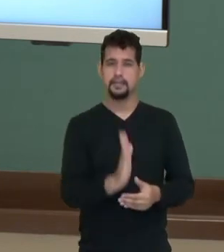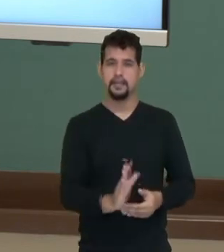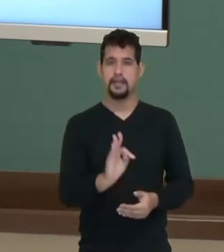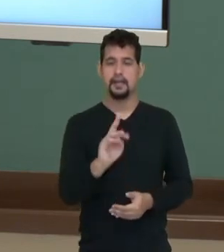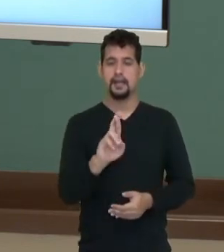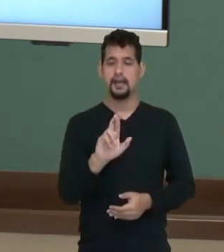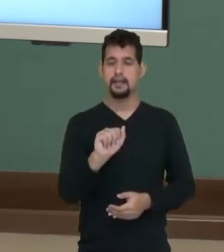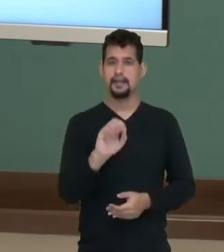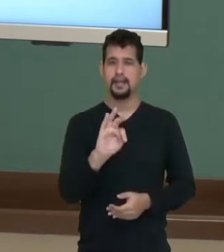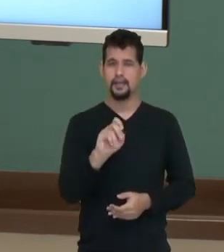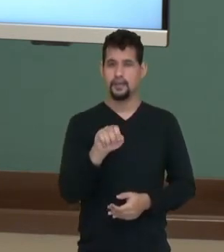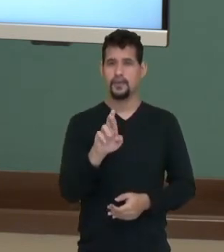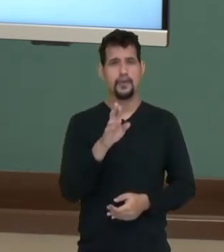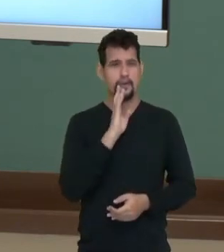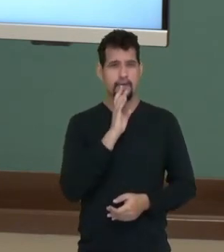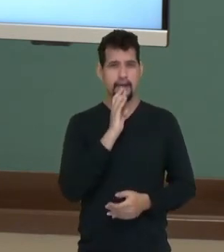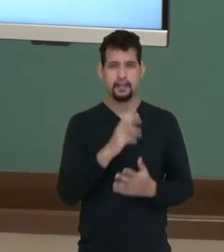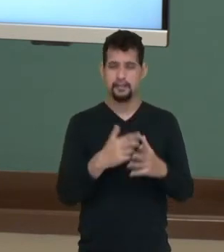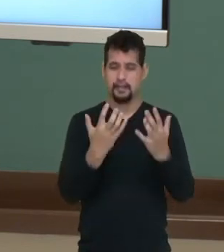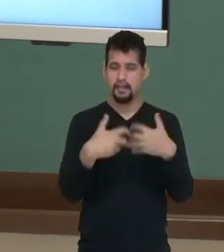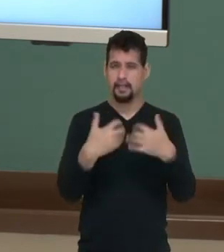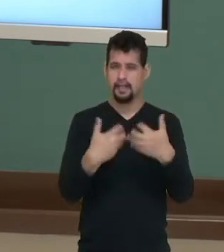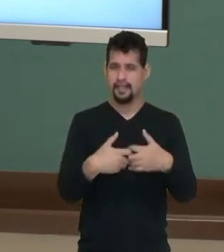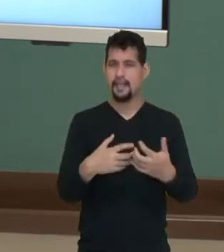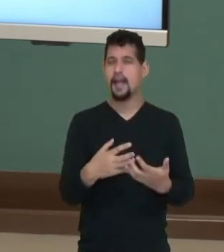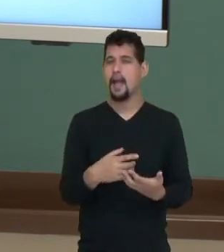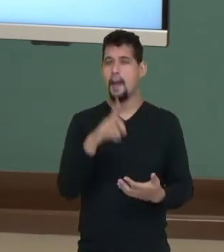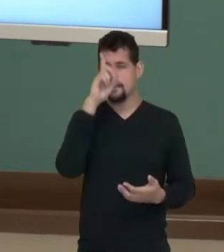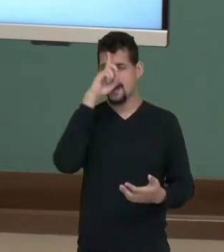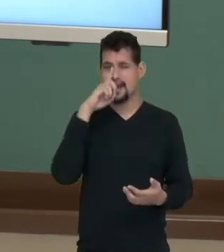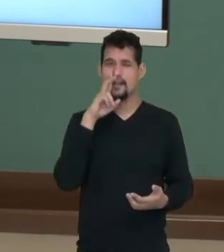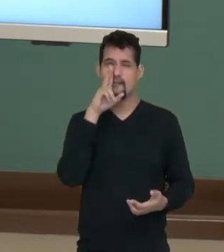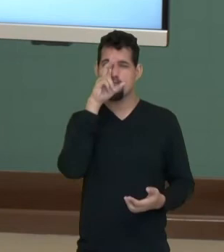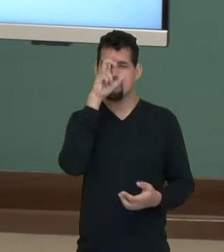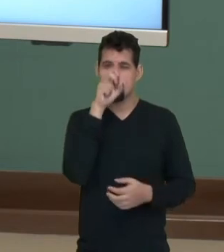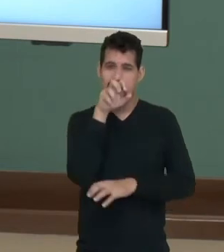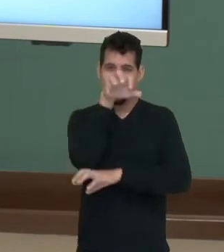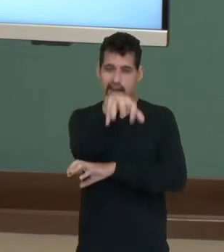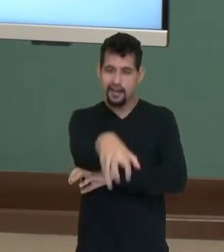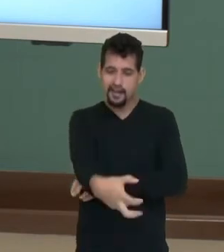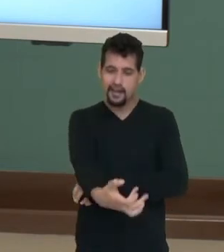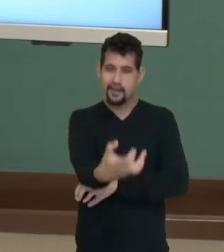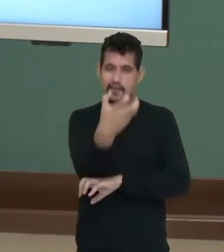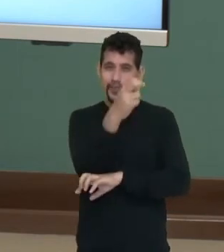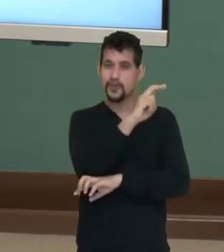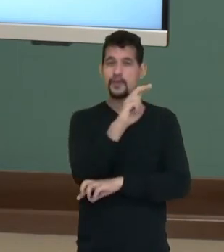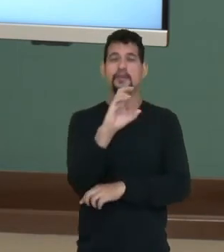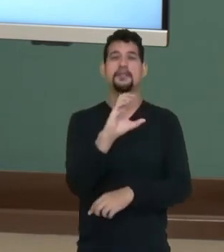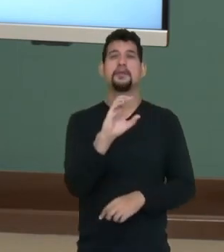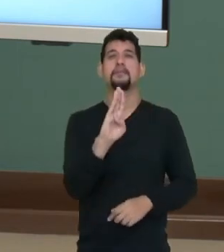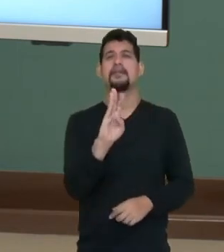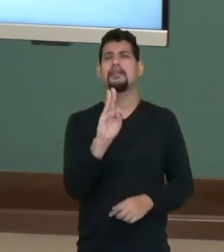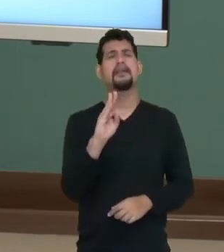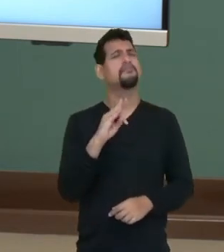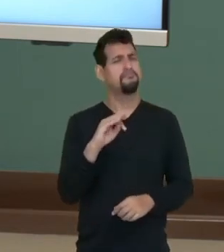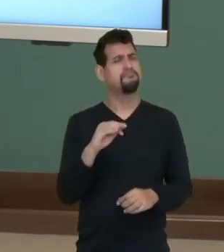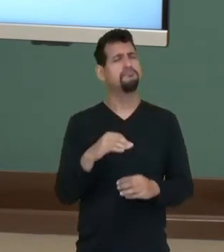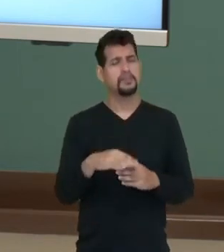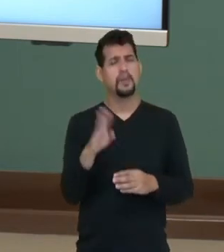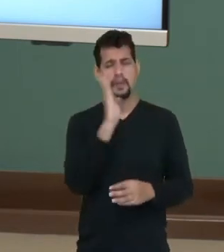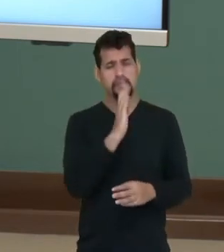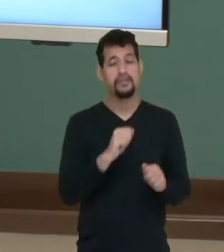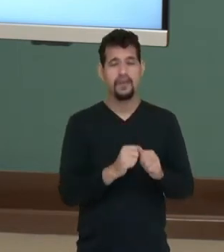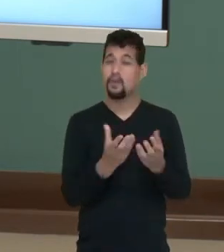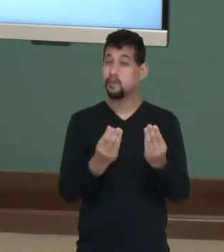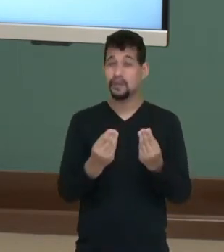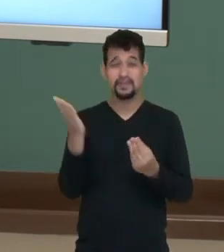visto na zona rural aqueles tratores de cor amarelo bem forte, né? Da marca CBT. Então, o Brasil produziu muitos desses tratores no